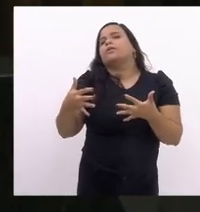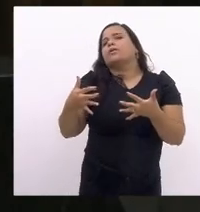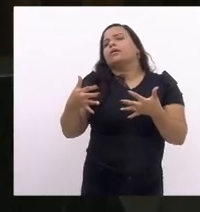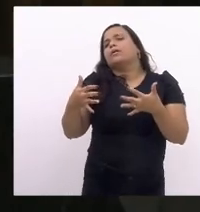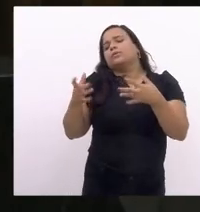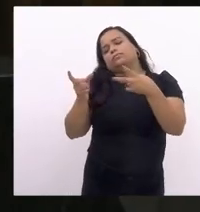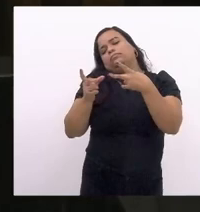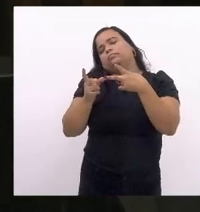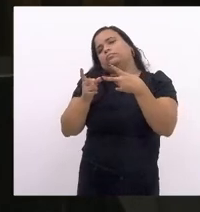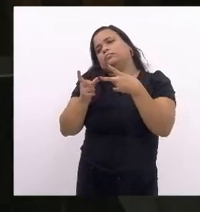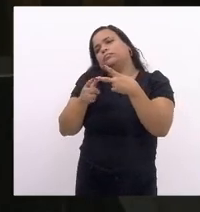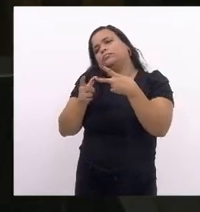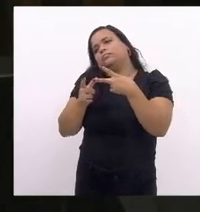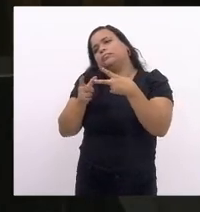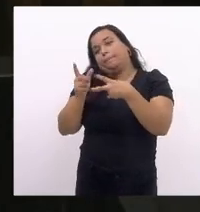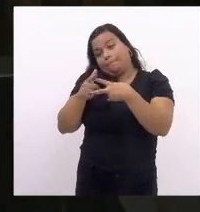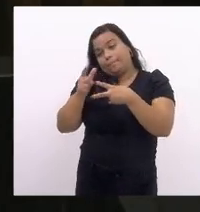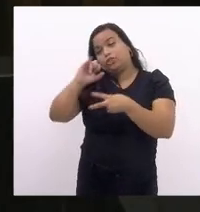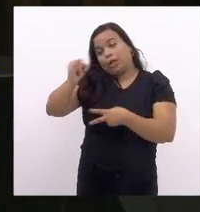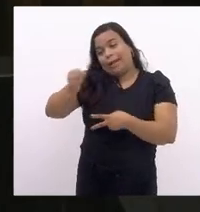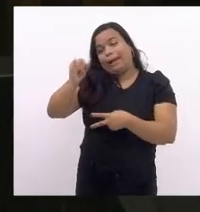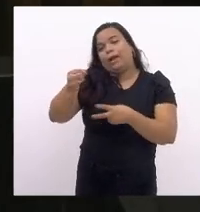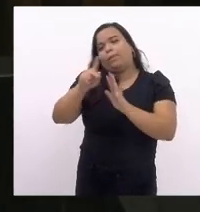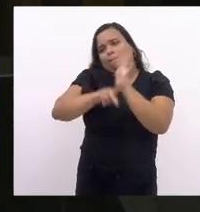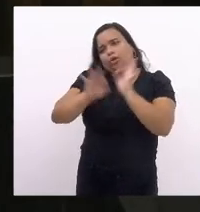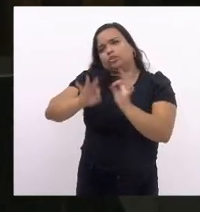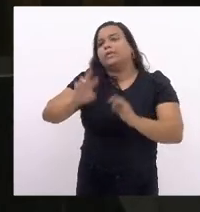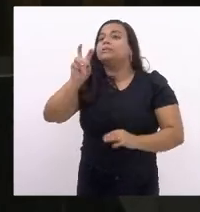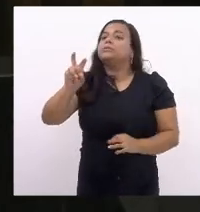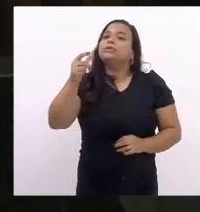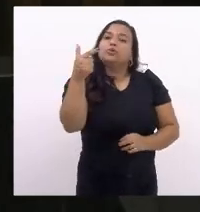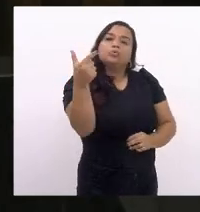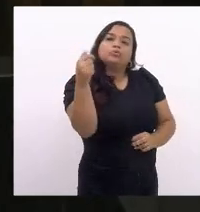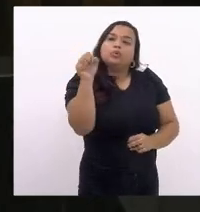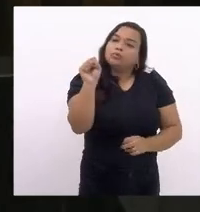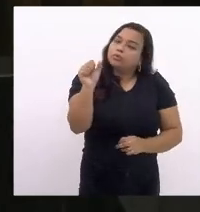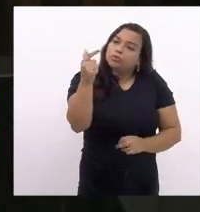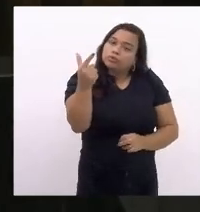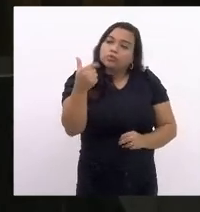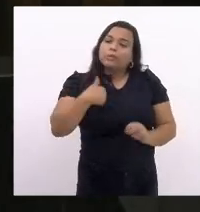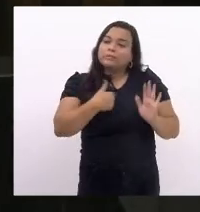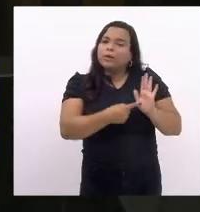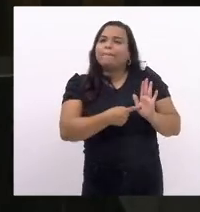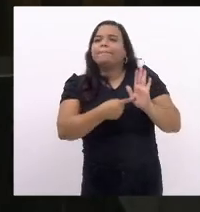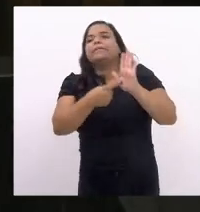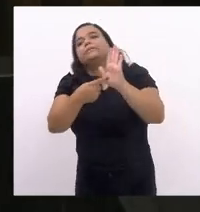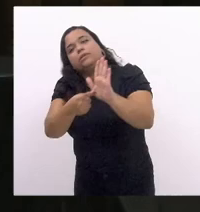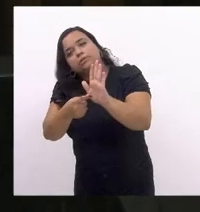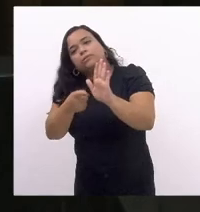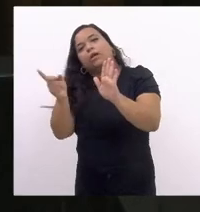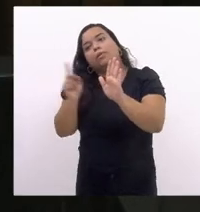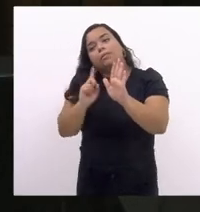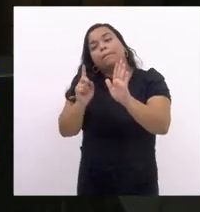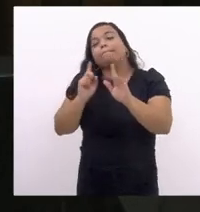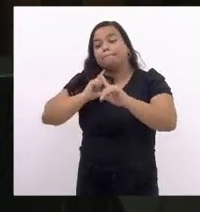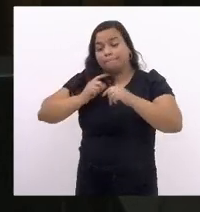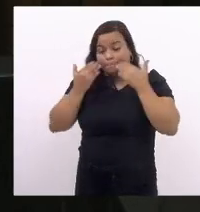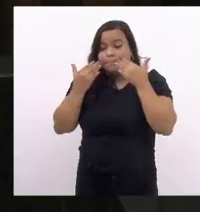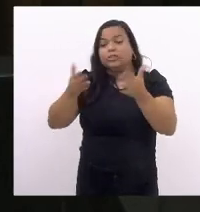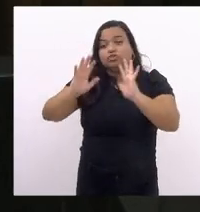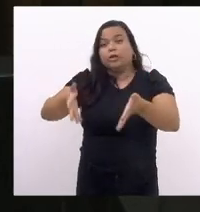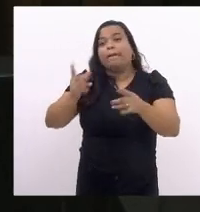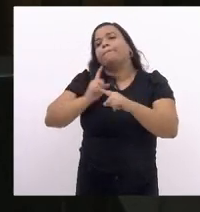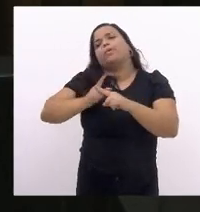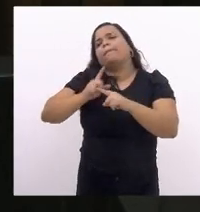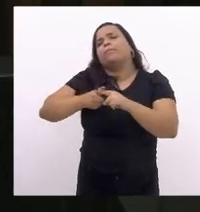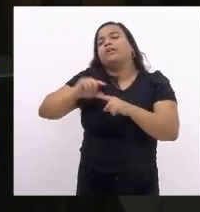projeto 5282 em janeiro, se ele não estava ainda amadurecido e acabou não detalhando essas questões. Porque em janeiro,